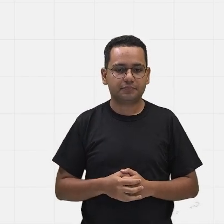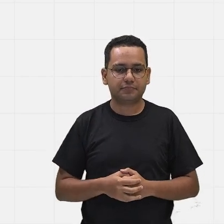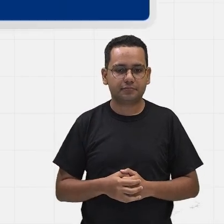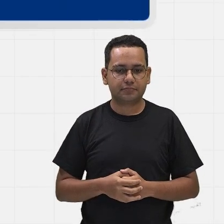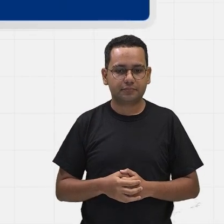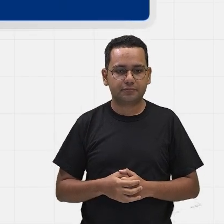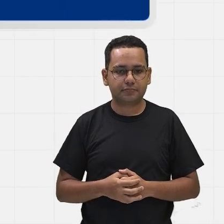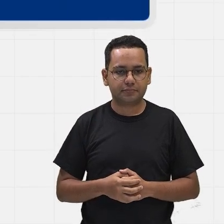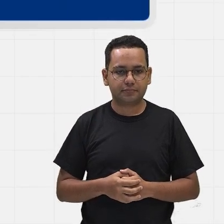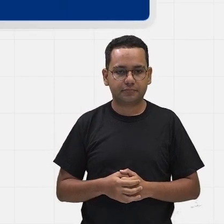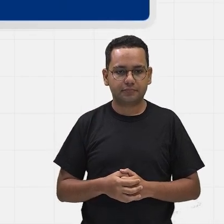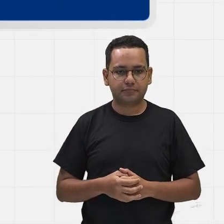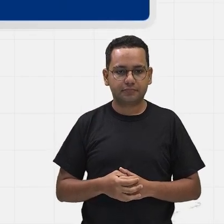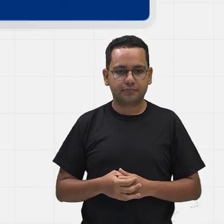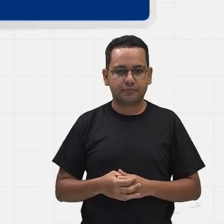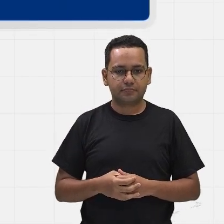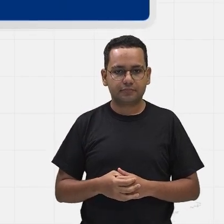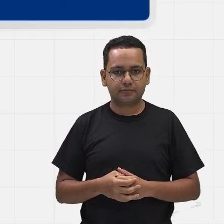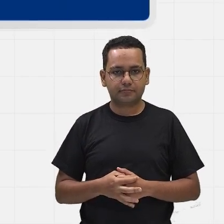Seguinte.